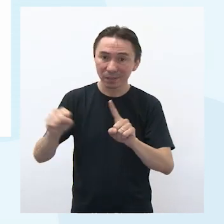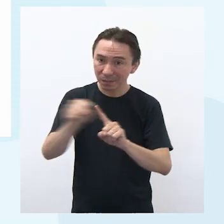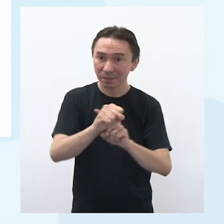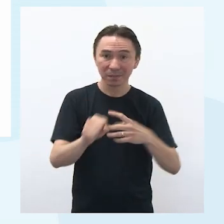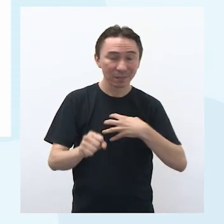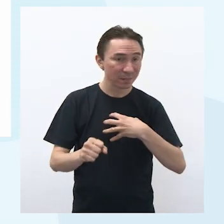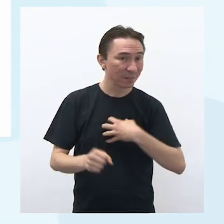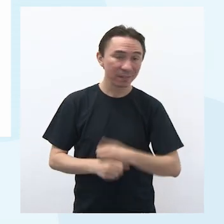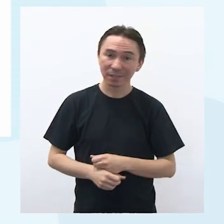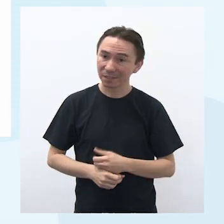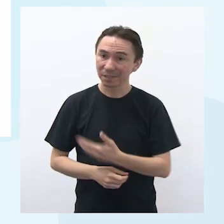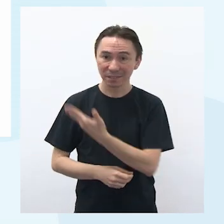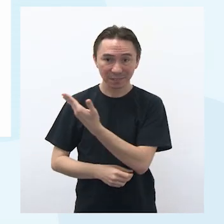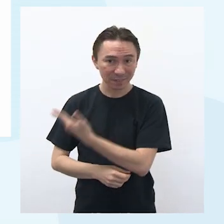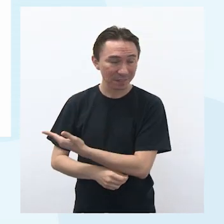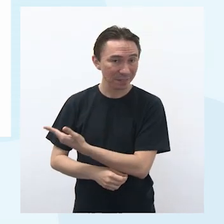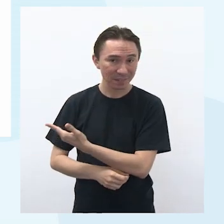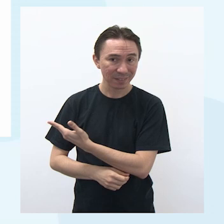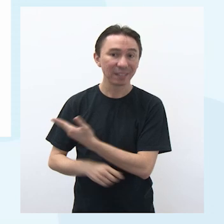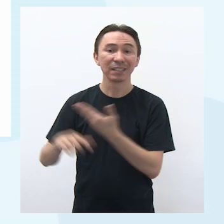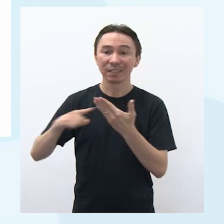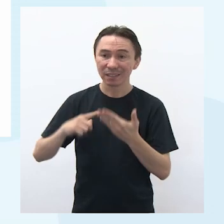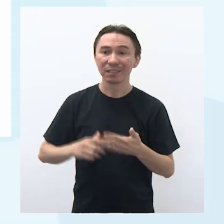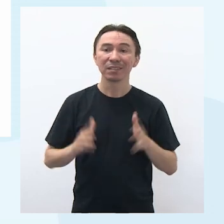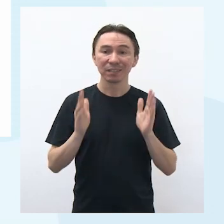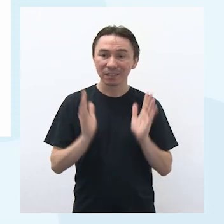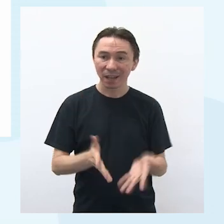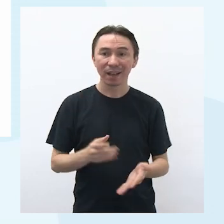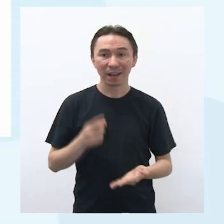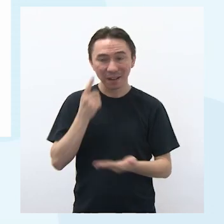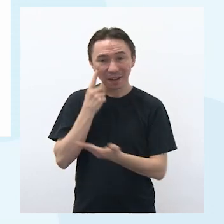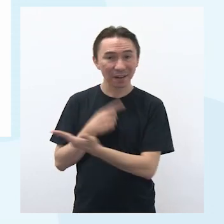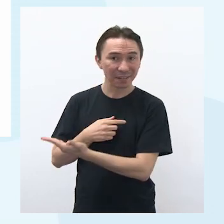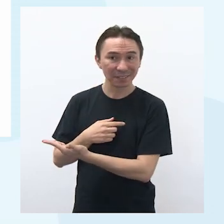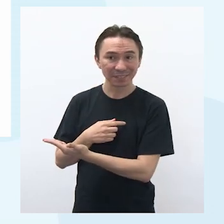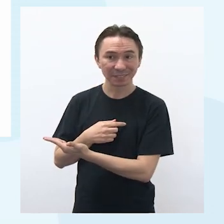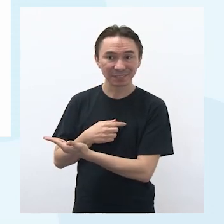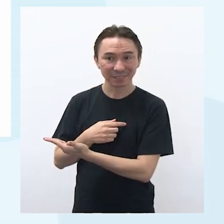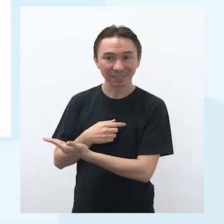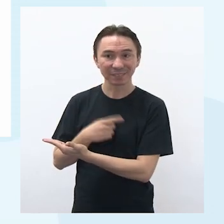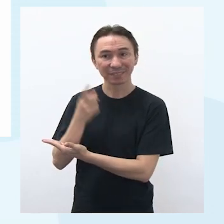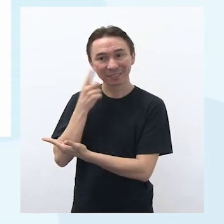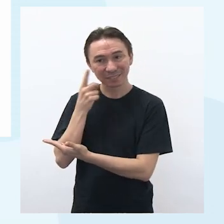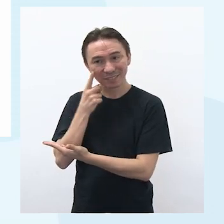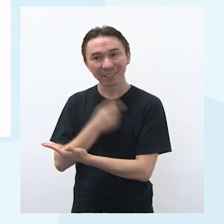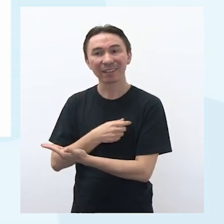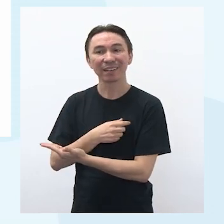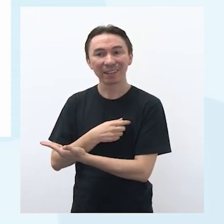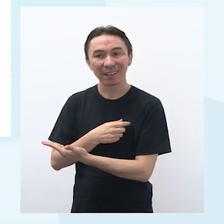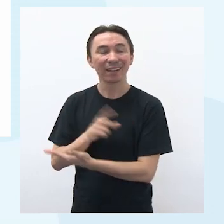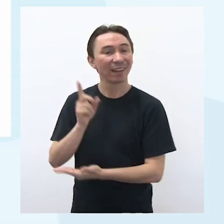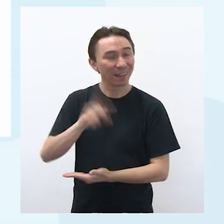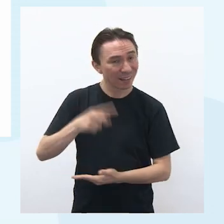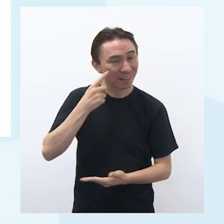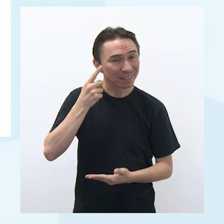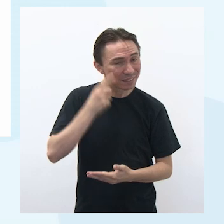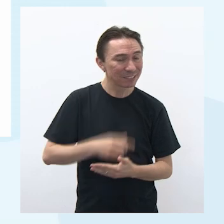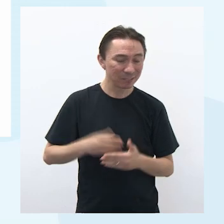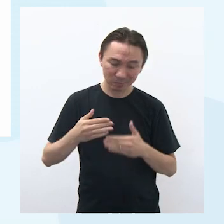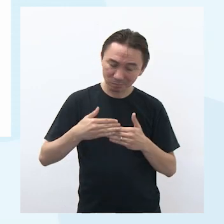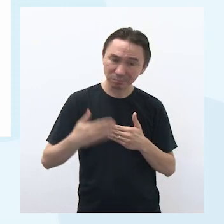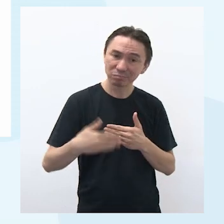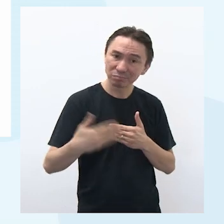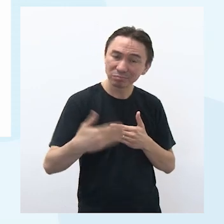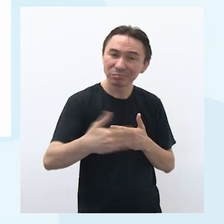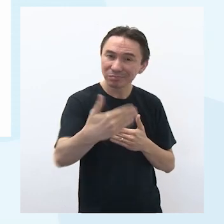informação dessas competências que vão ser trabalhadas de forma intencional ao longo dessa situação de aprendizagem. Que aqui,